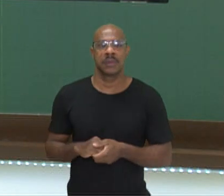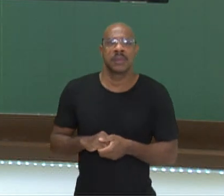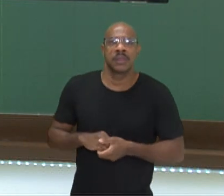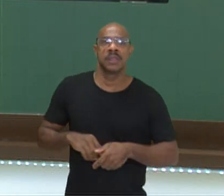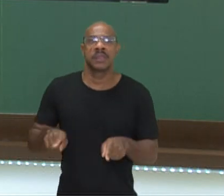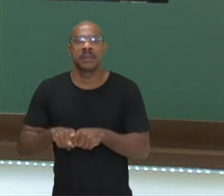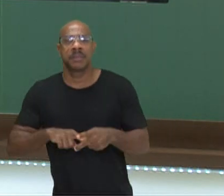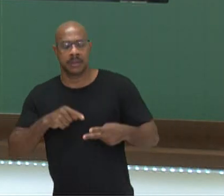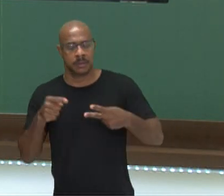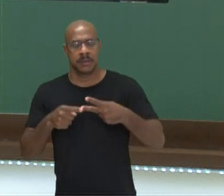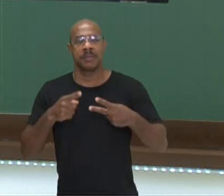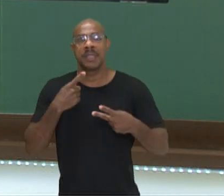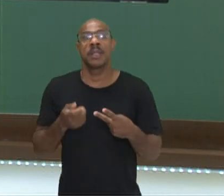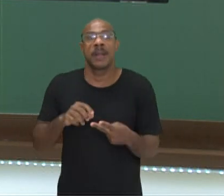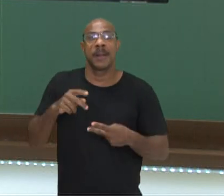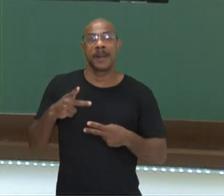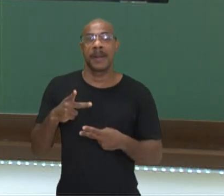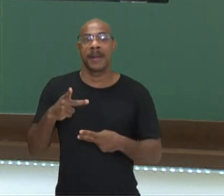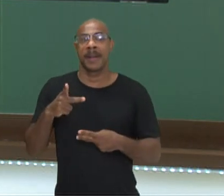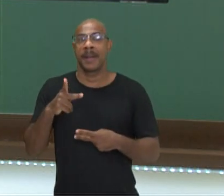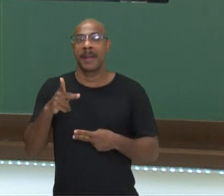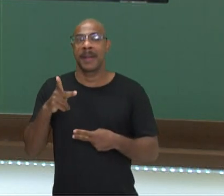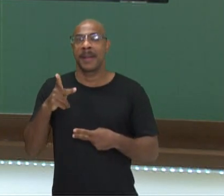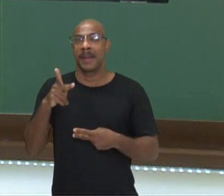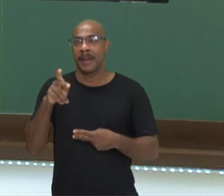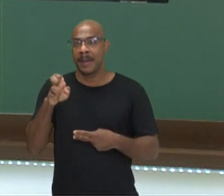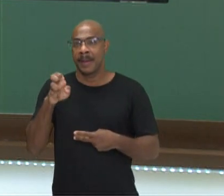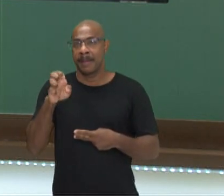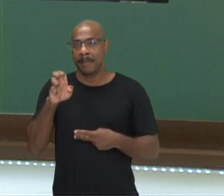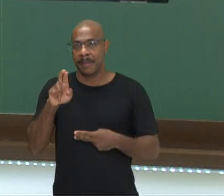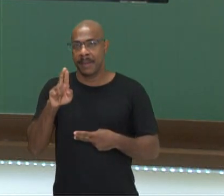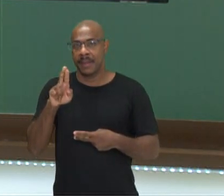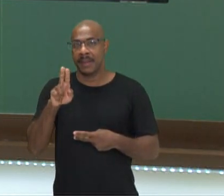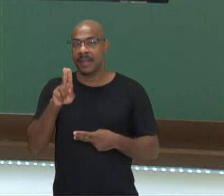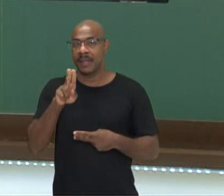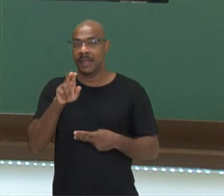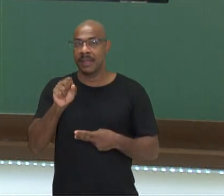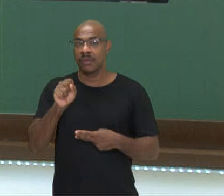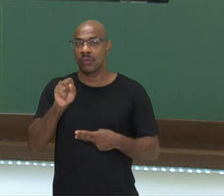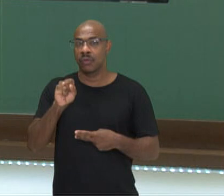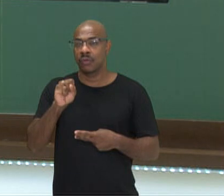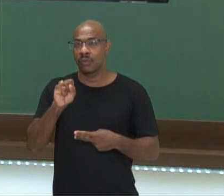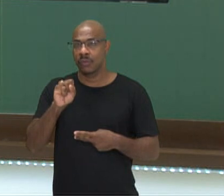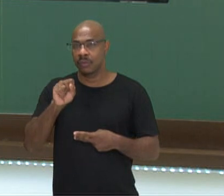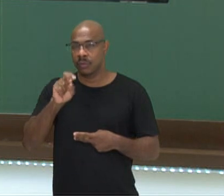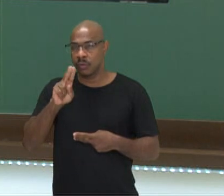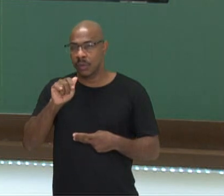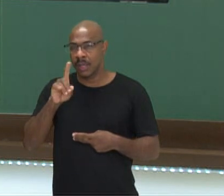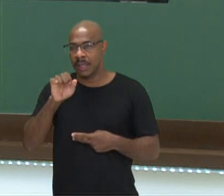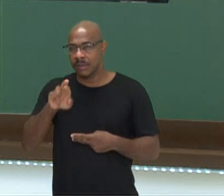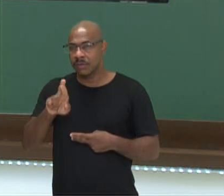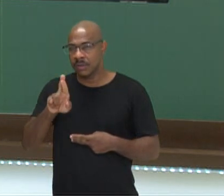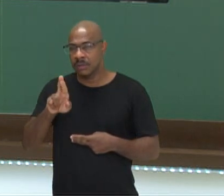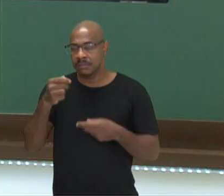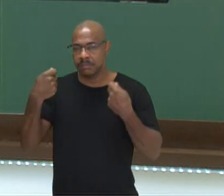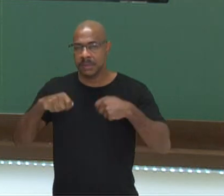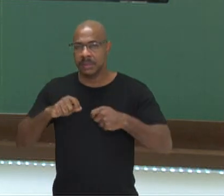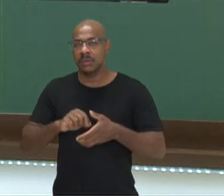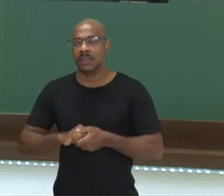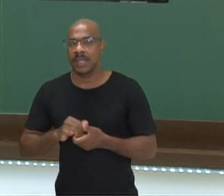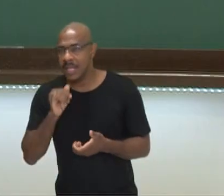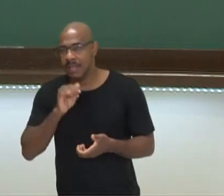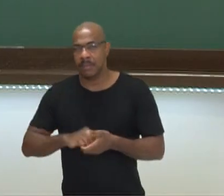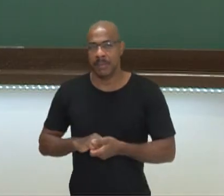ele precisa convencer. Então não basta justificar ou sim ou não, ou ter uma explicação muito